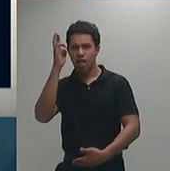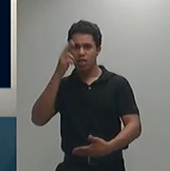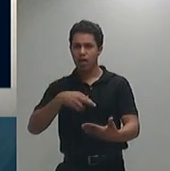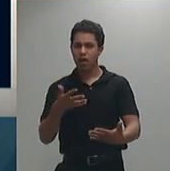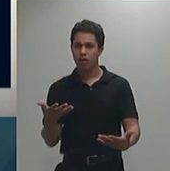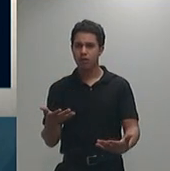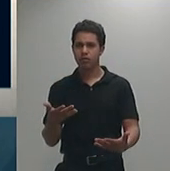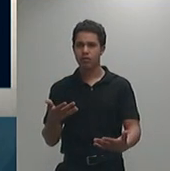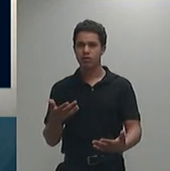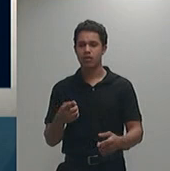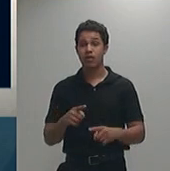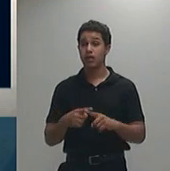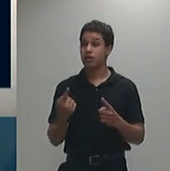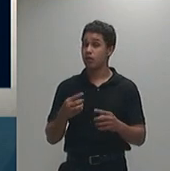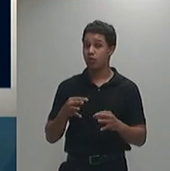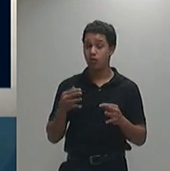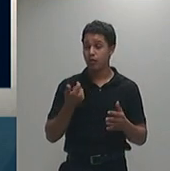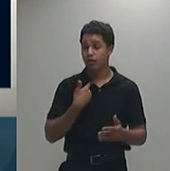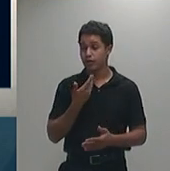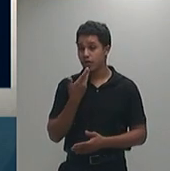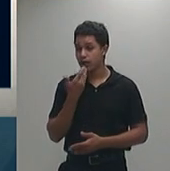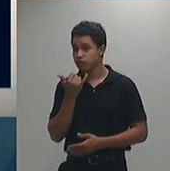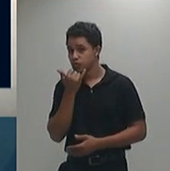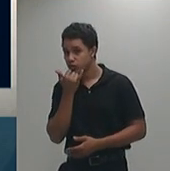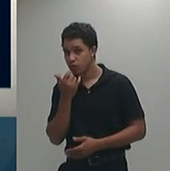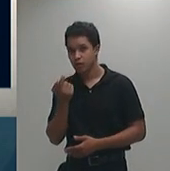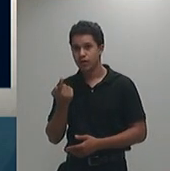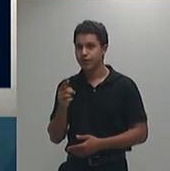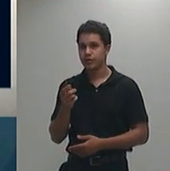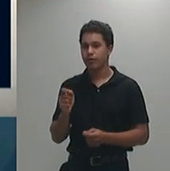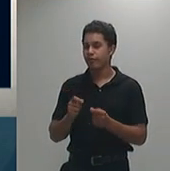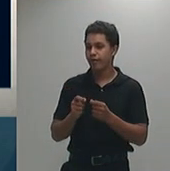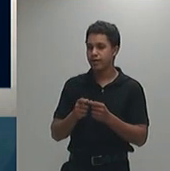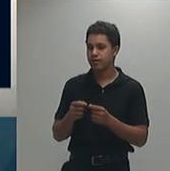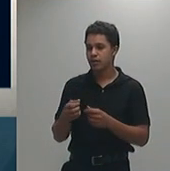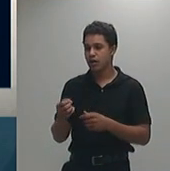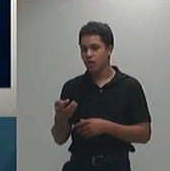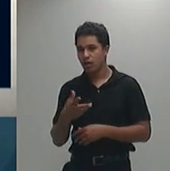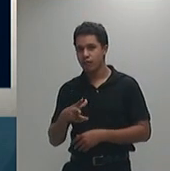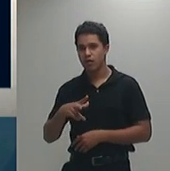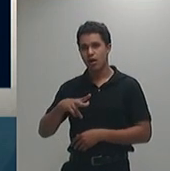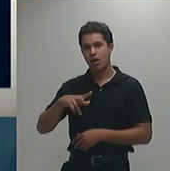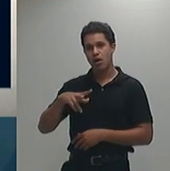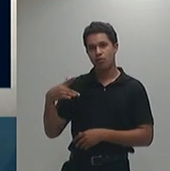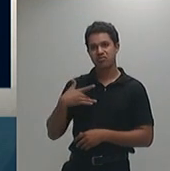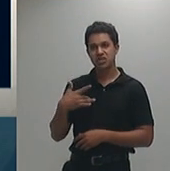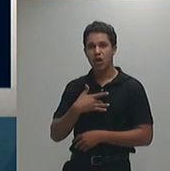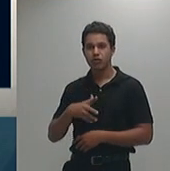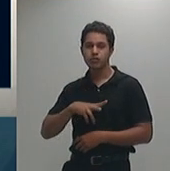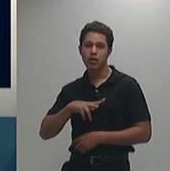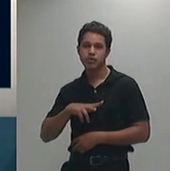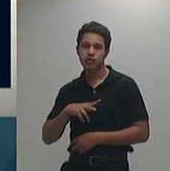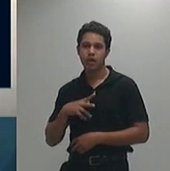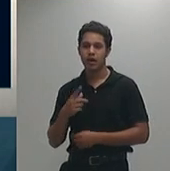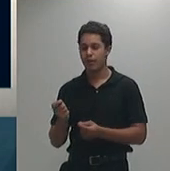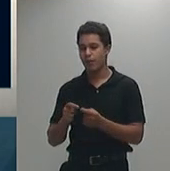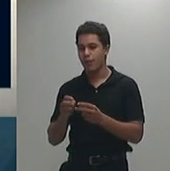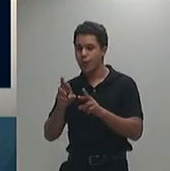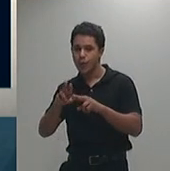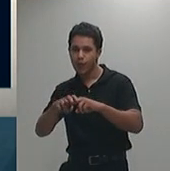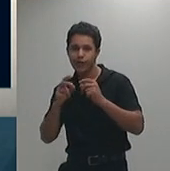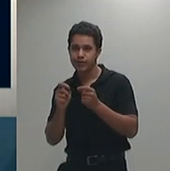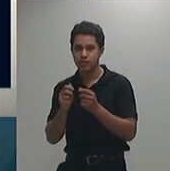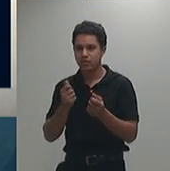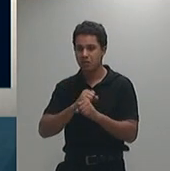Contorno não colhe o argumento da rede que não opera mais planos individuais o tal razão não poderia efetuar a migração